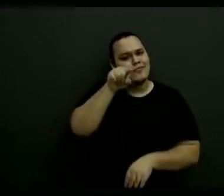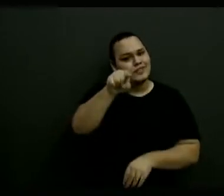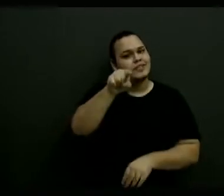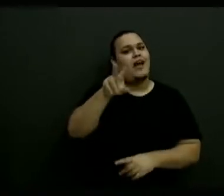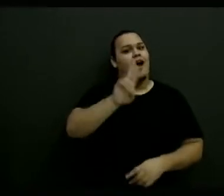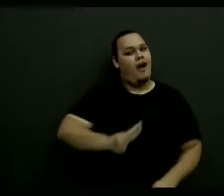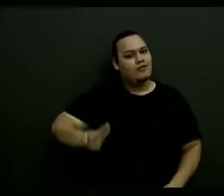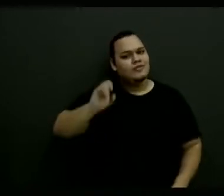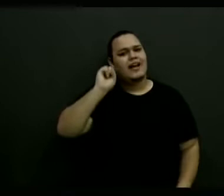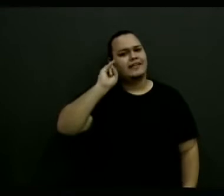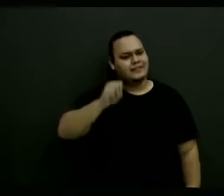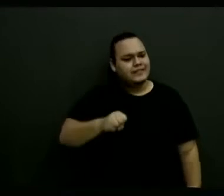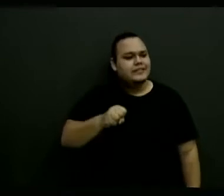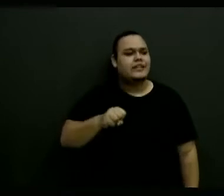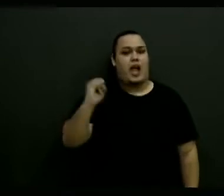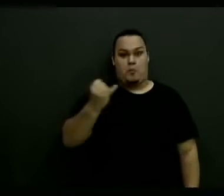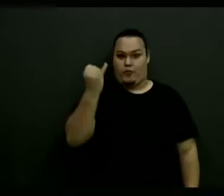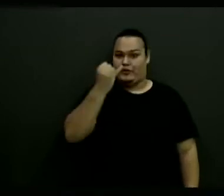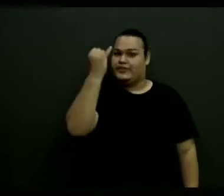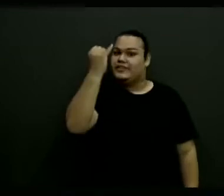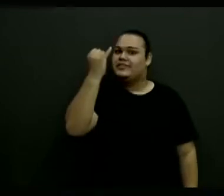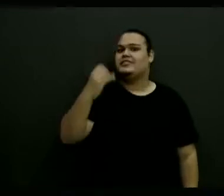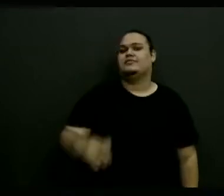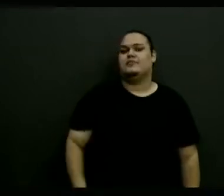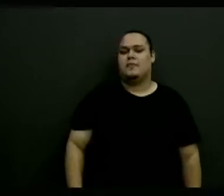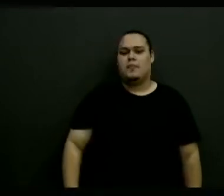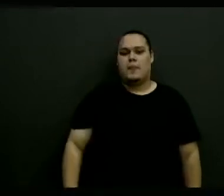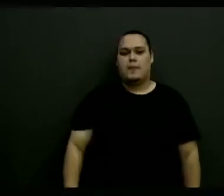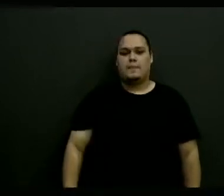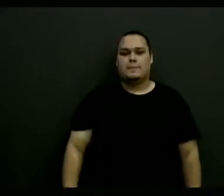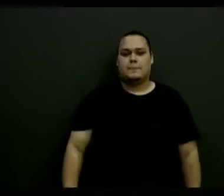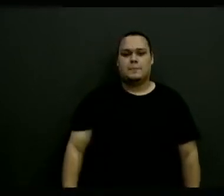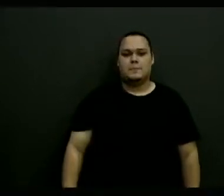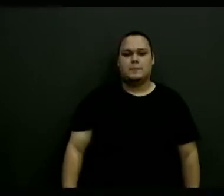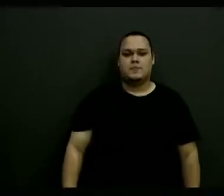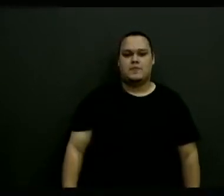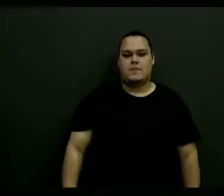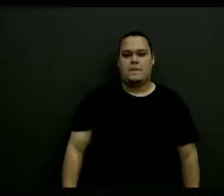Uma das coisas boas que nós temos feito atualmente,